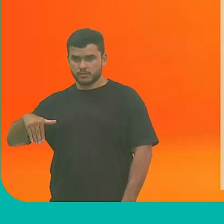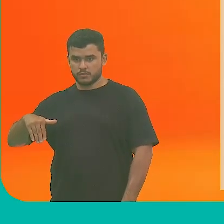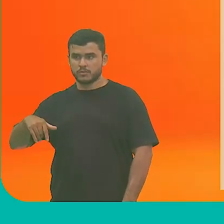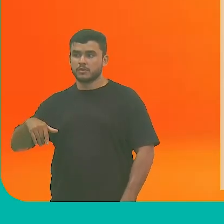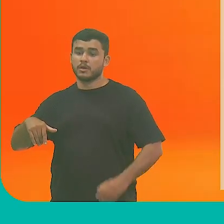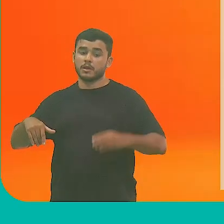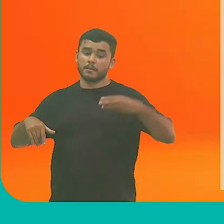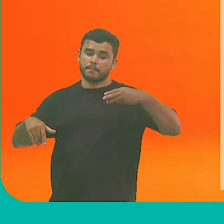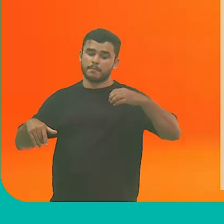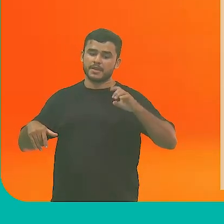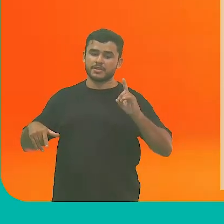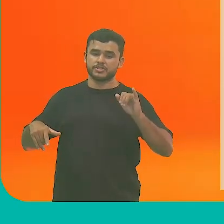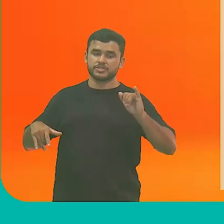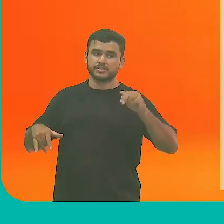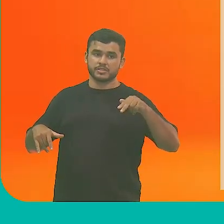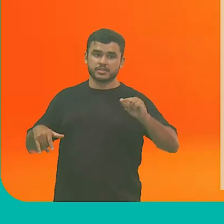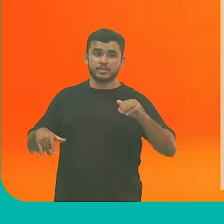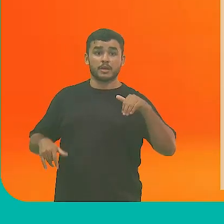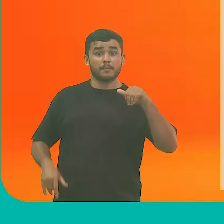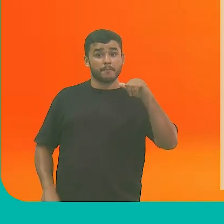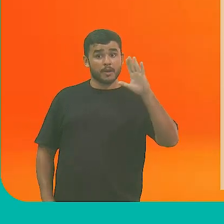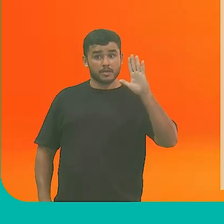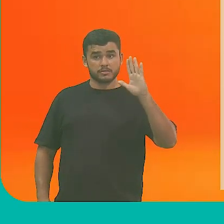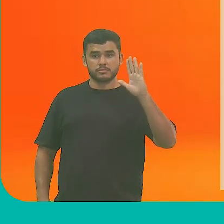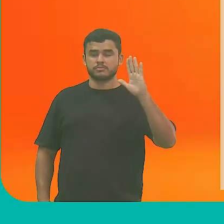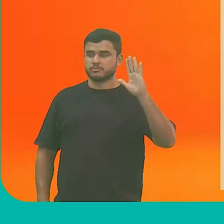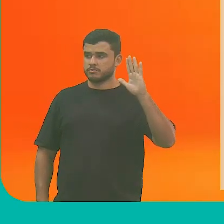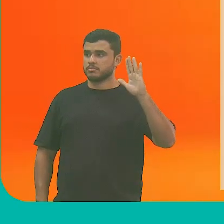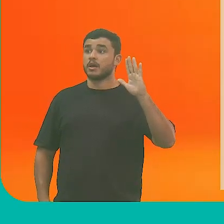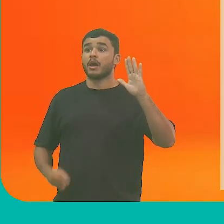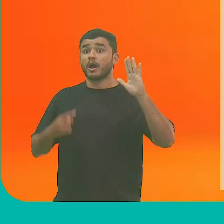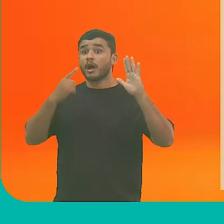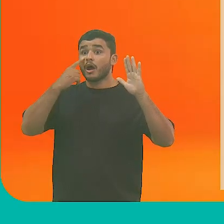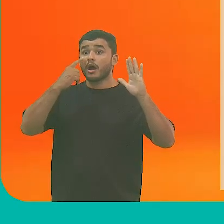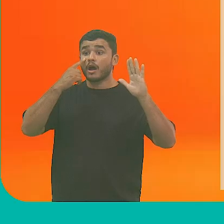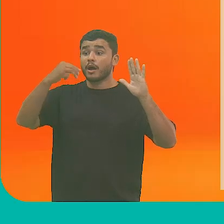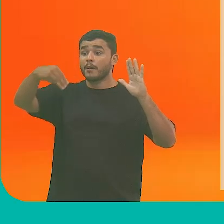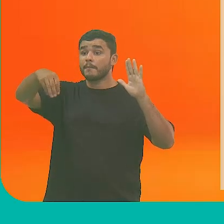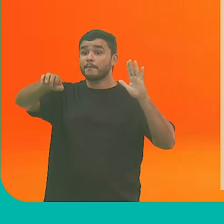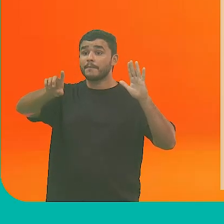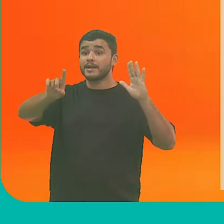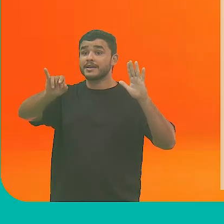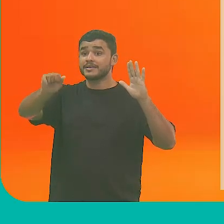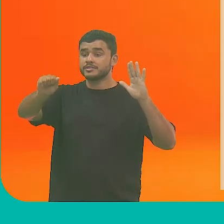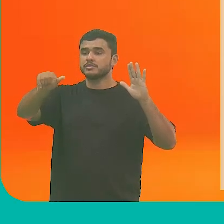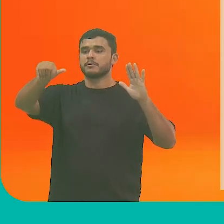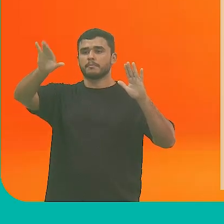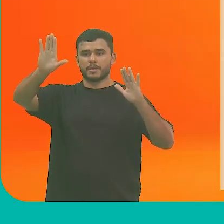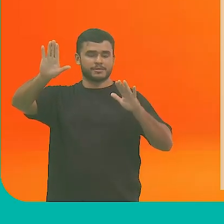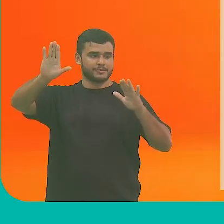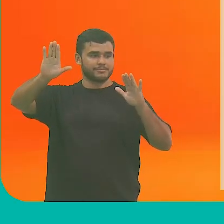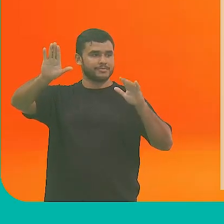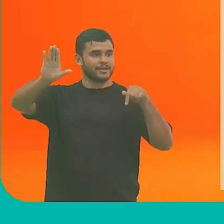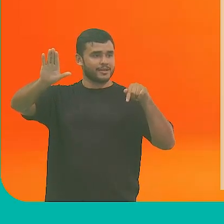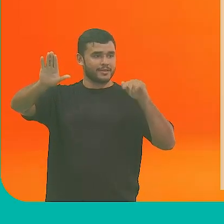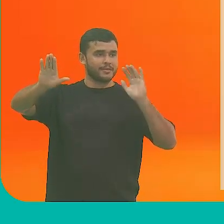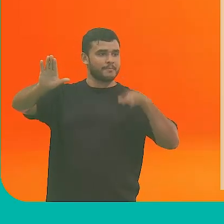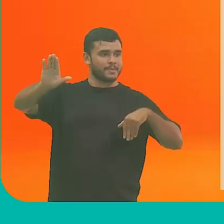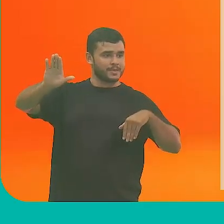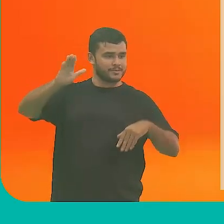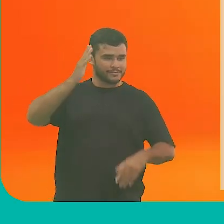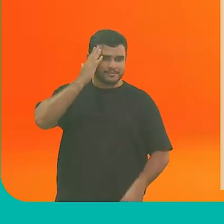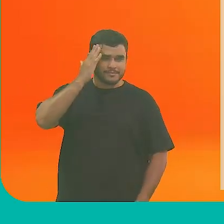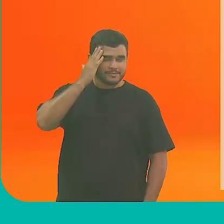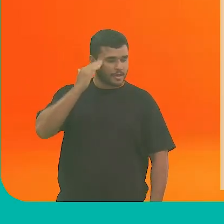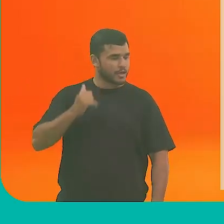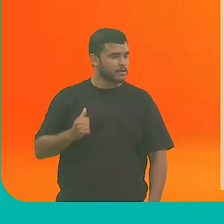é menor do que a média. O item correto é o item E. Ó. Então, essa questão,